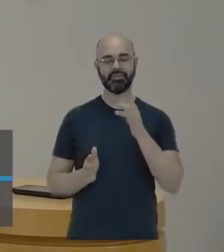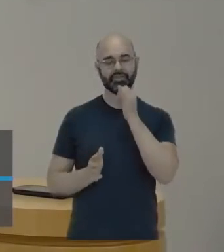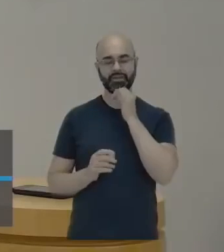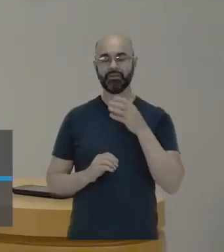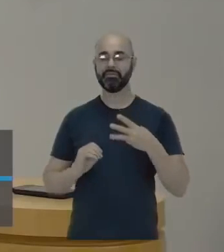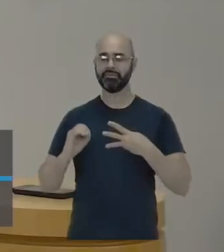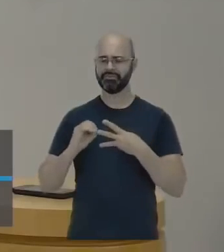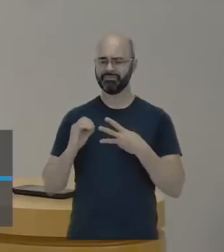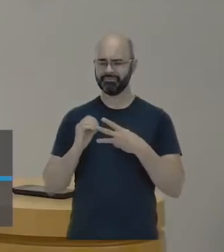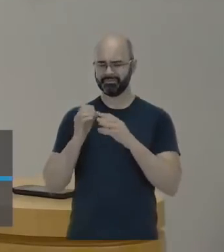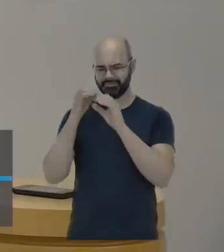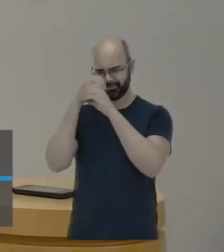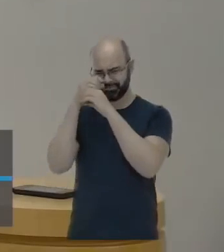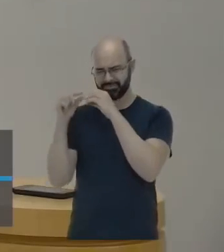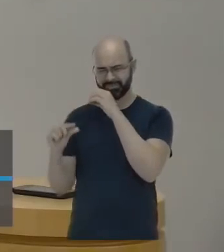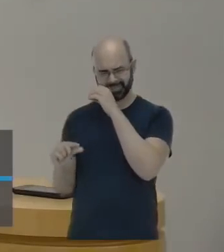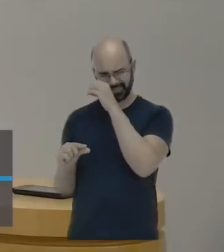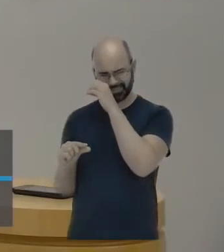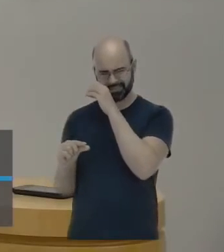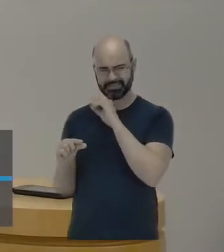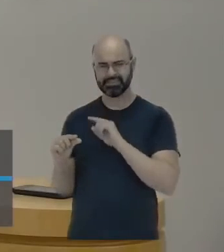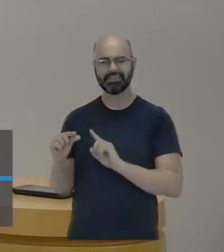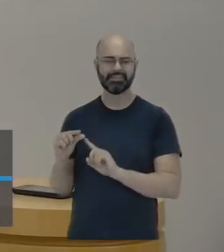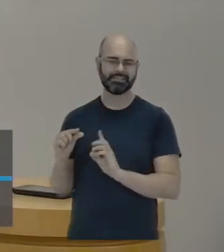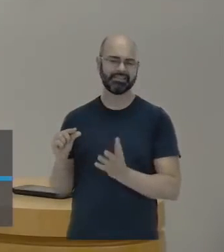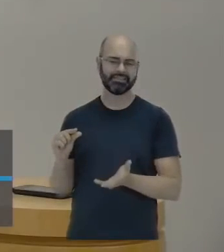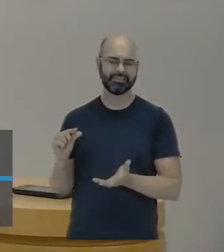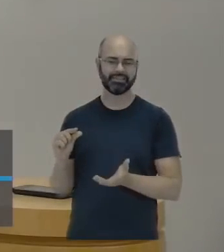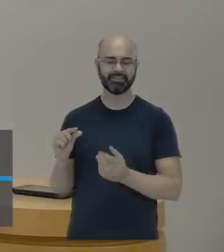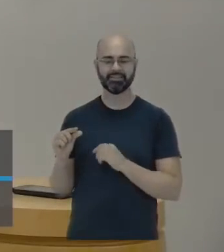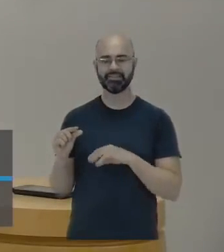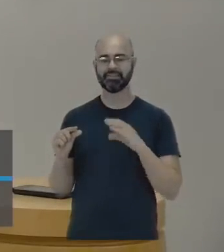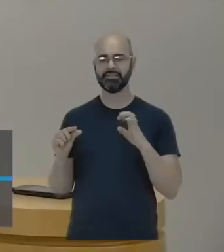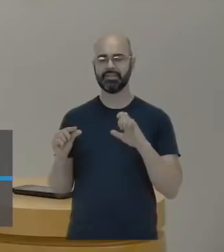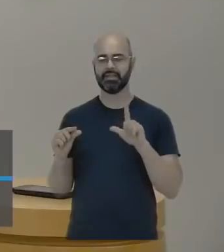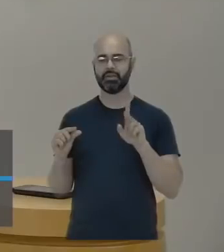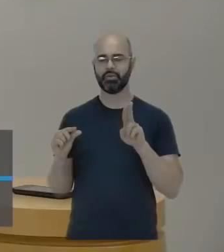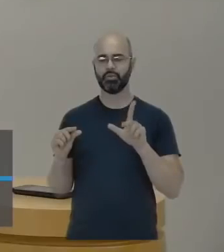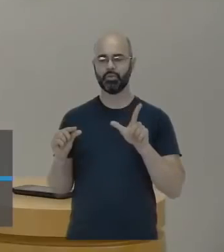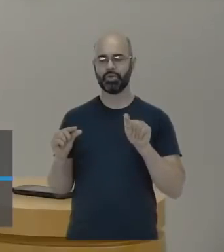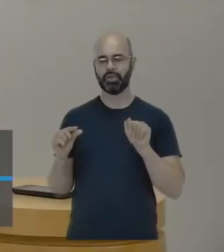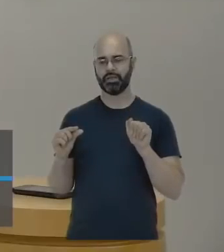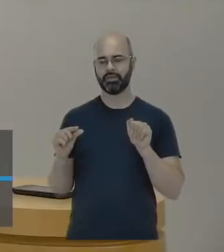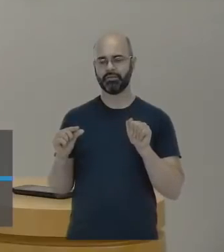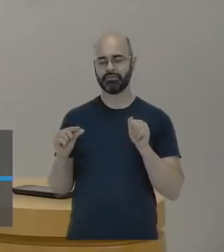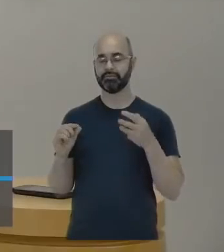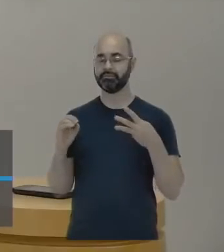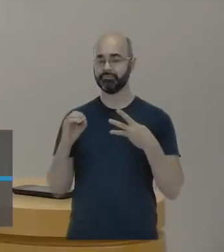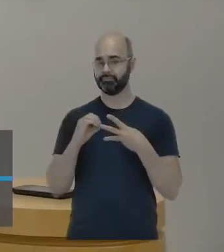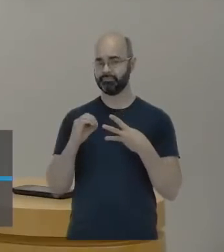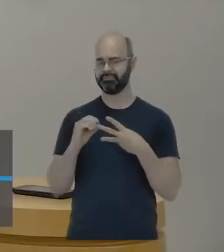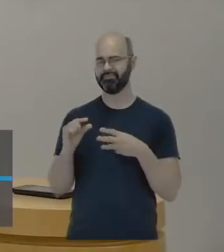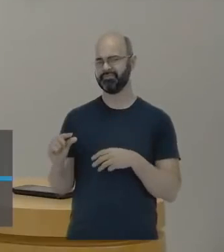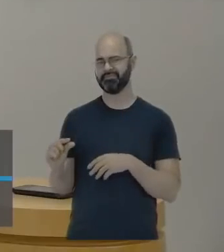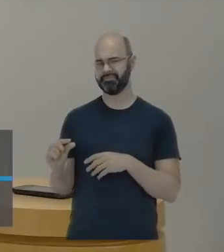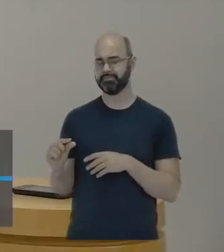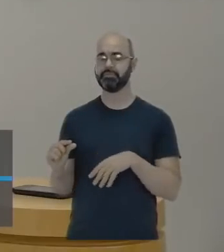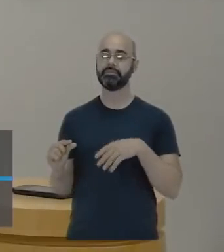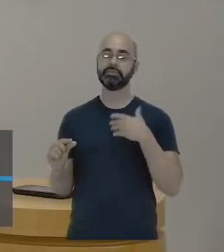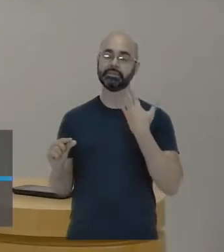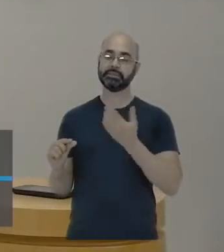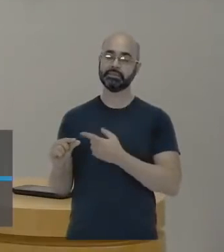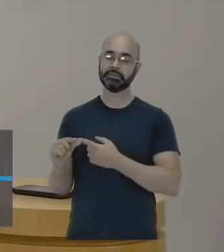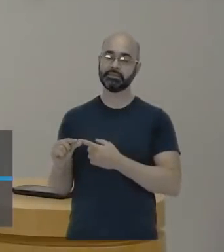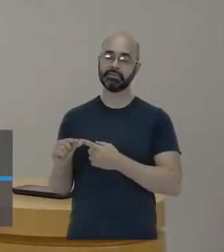célula é microscópica, né? Só dá para ver no microscópio, lembra? Então, se a célula é microscópica, eu